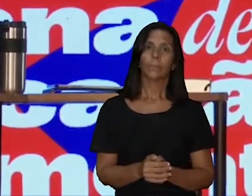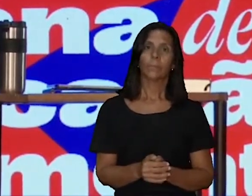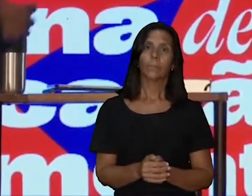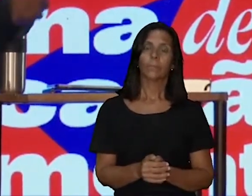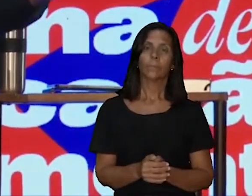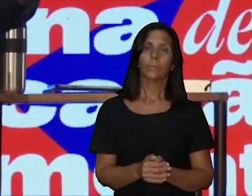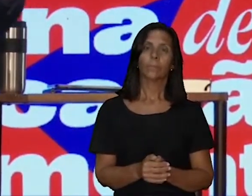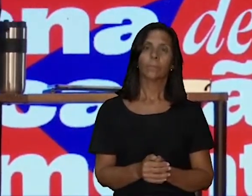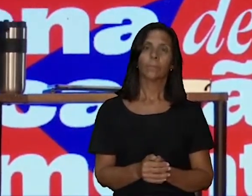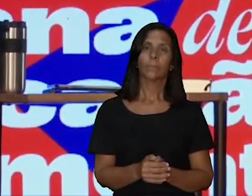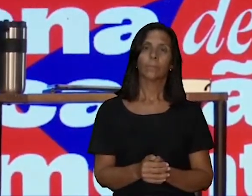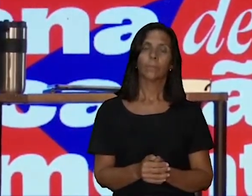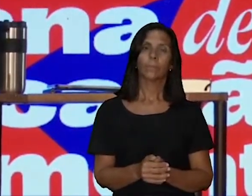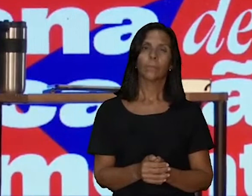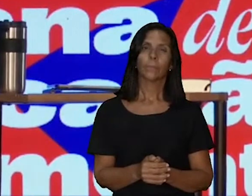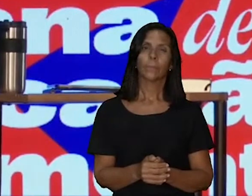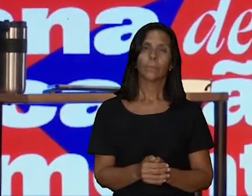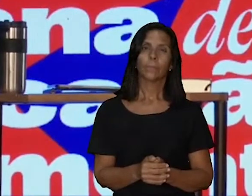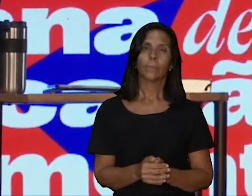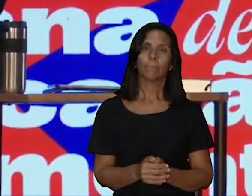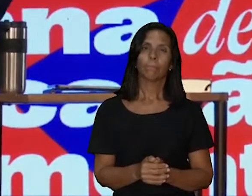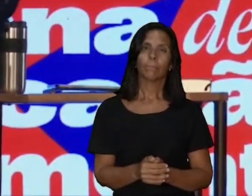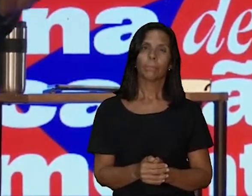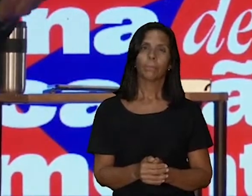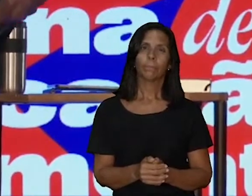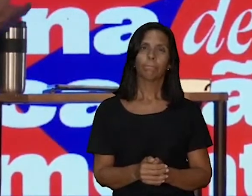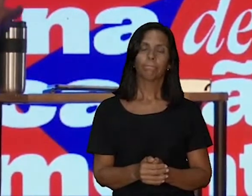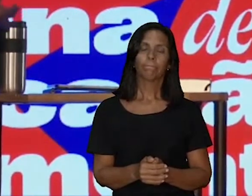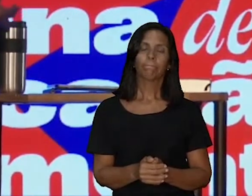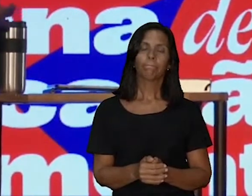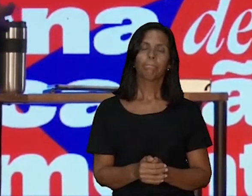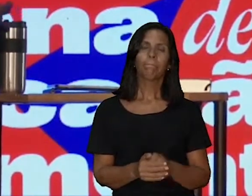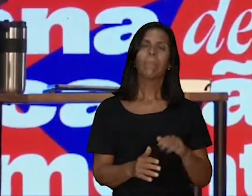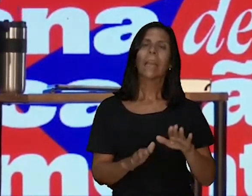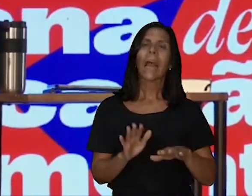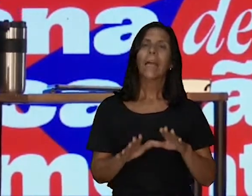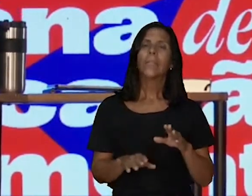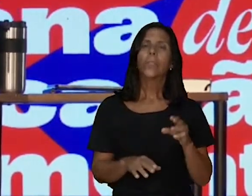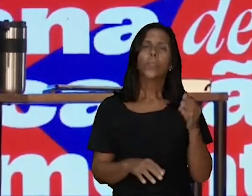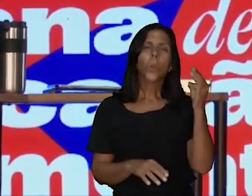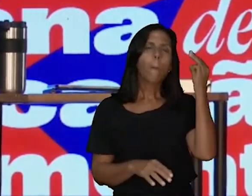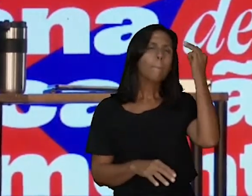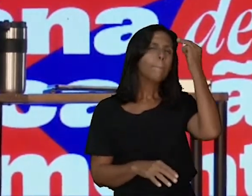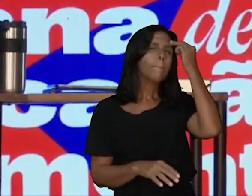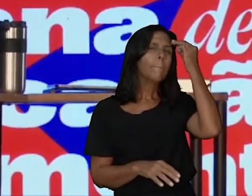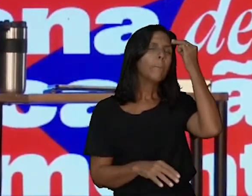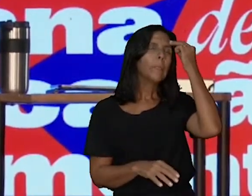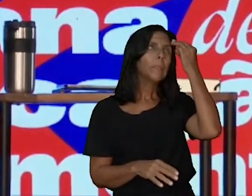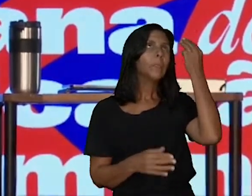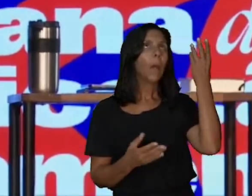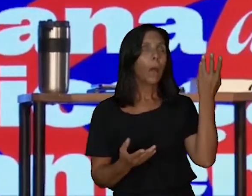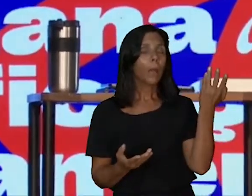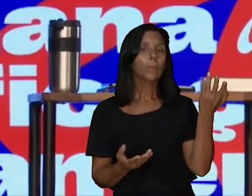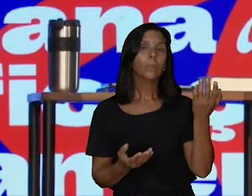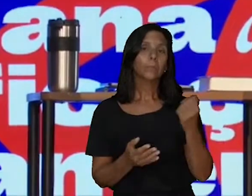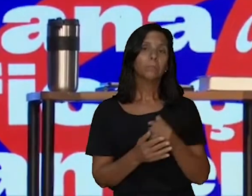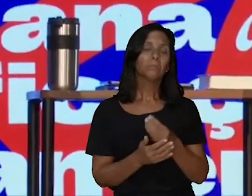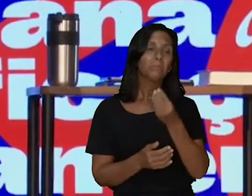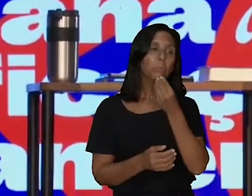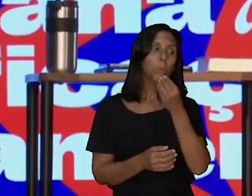Às vezes, essas memórias, que deveriam ser motivo de glória a